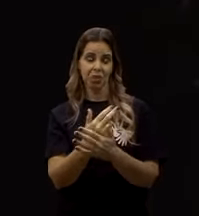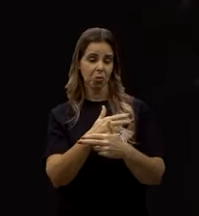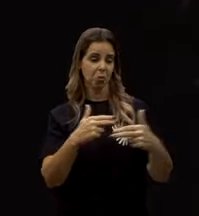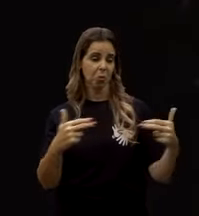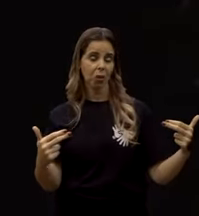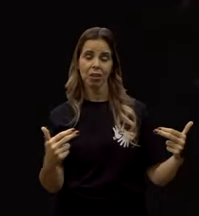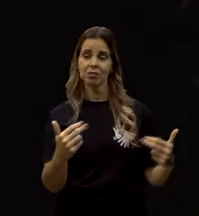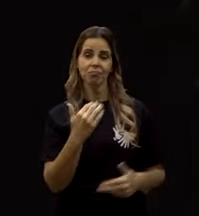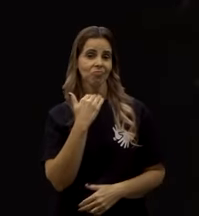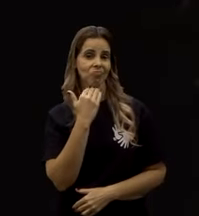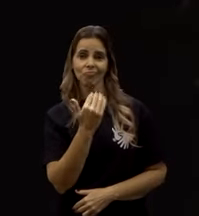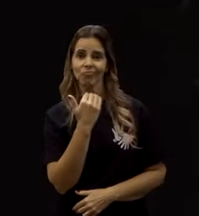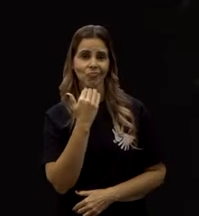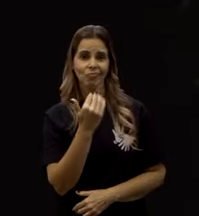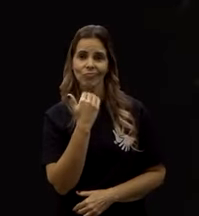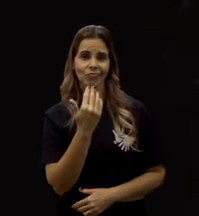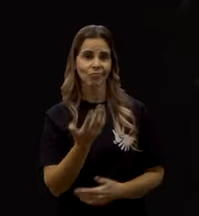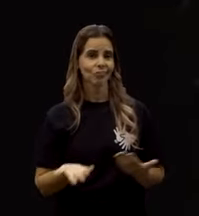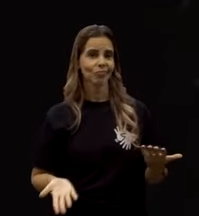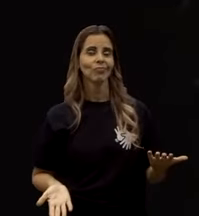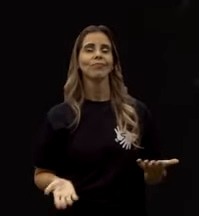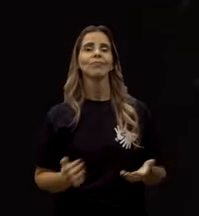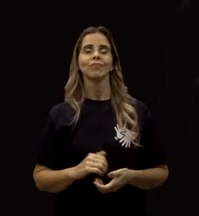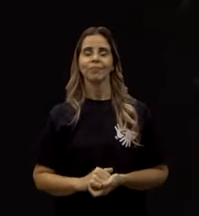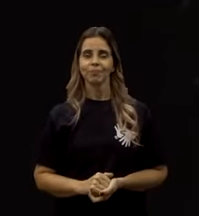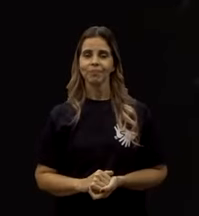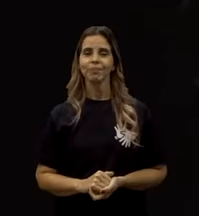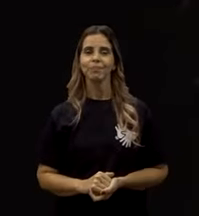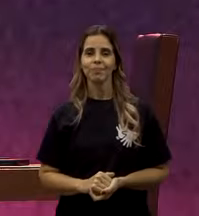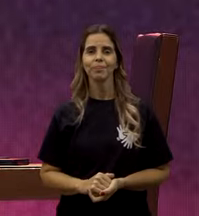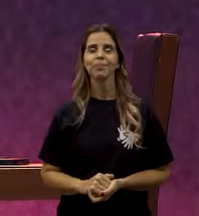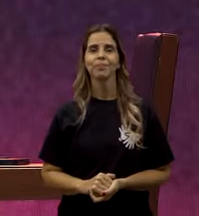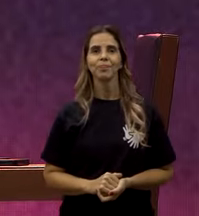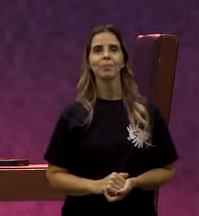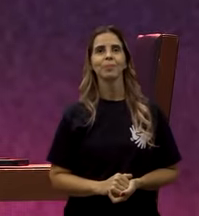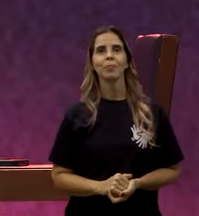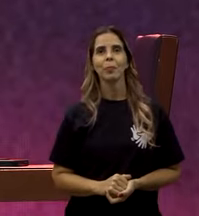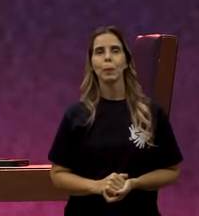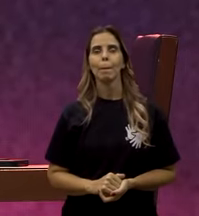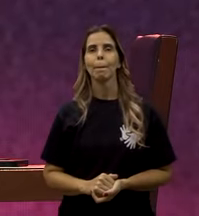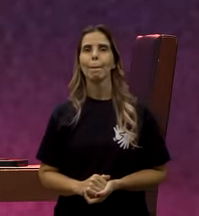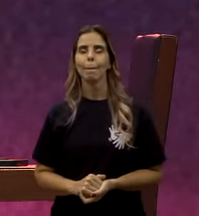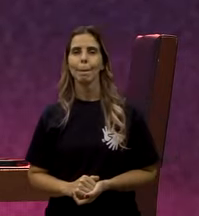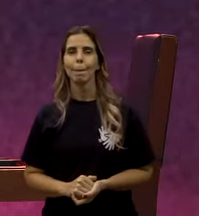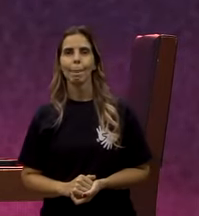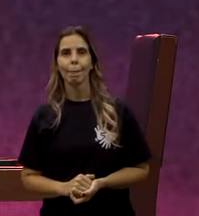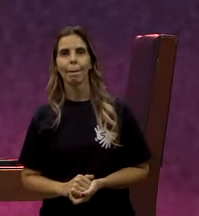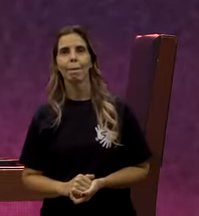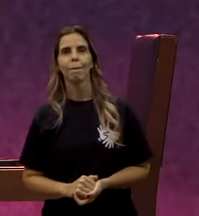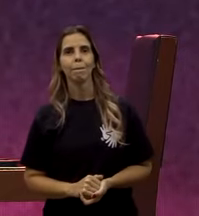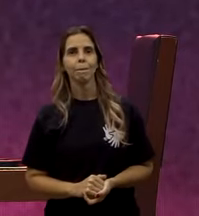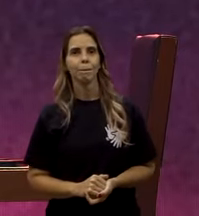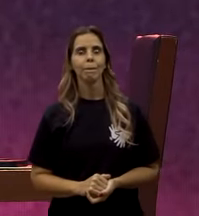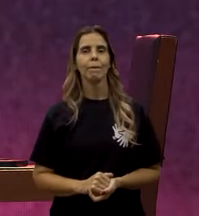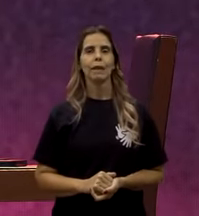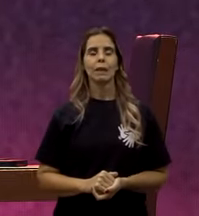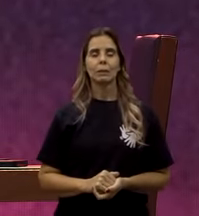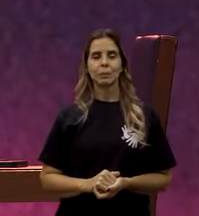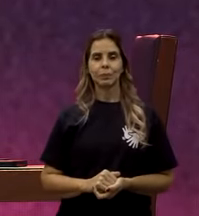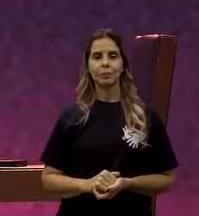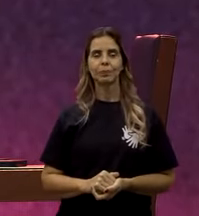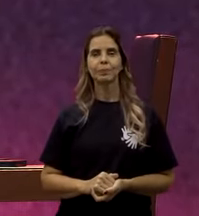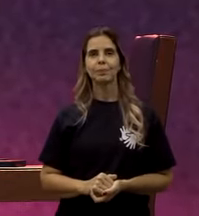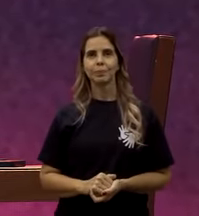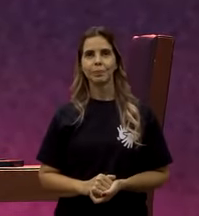fazem sentido o que você tiver disposto a deixar entrar pelos seus ouvidos é provavelmente isso que você inevitavelmente